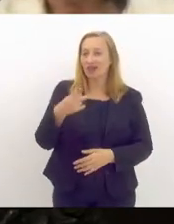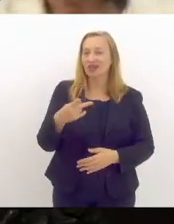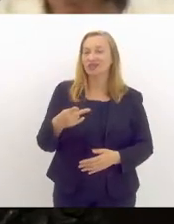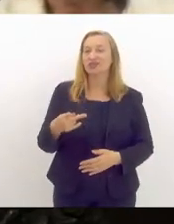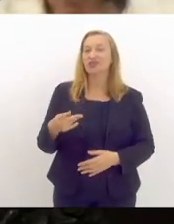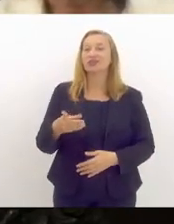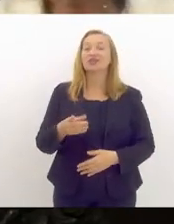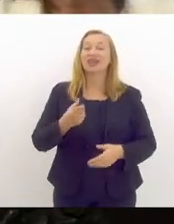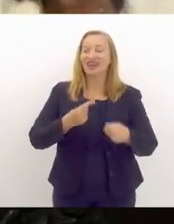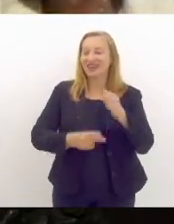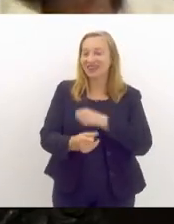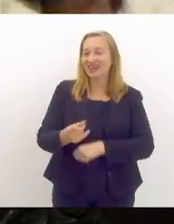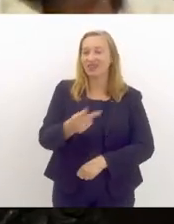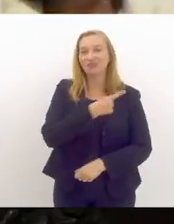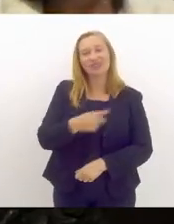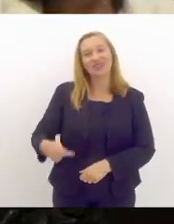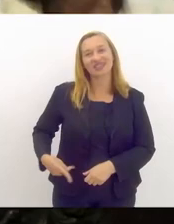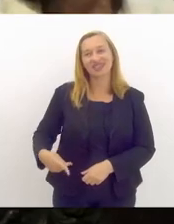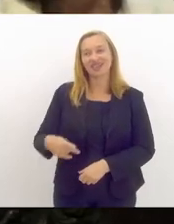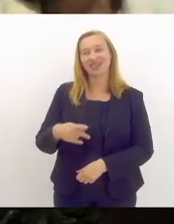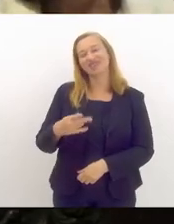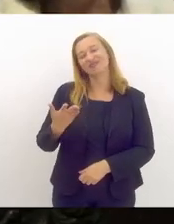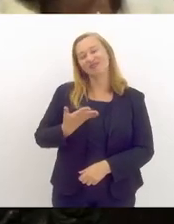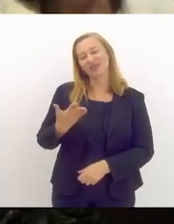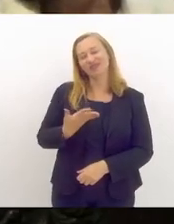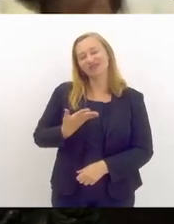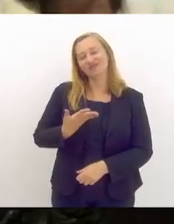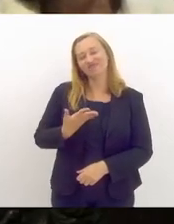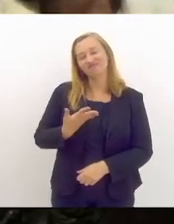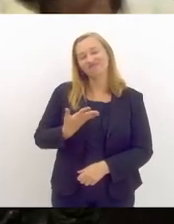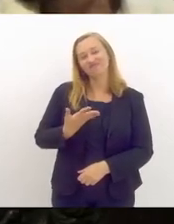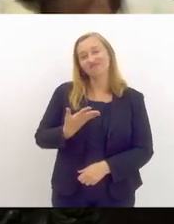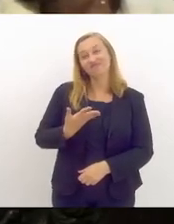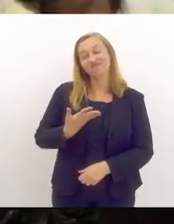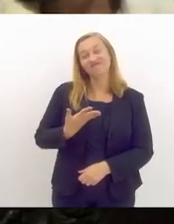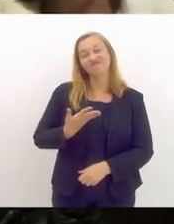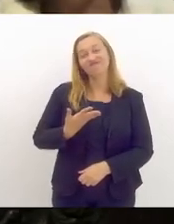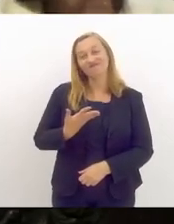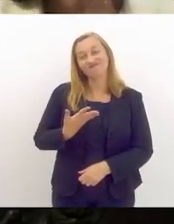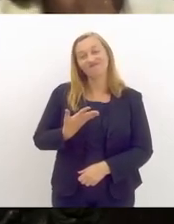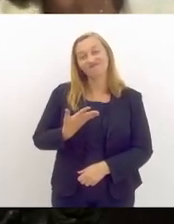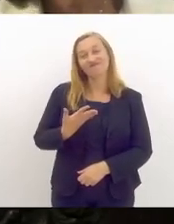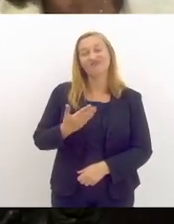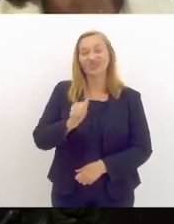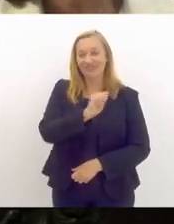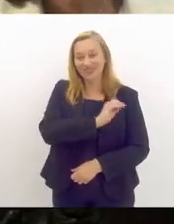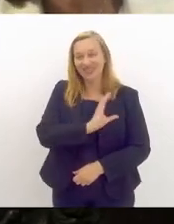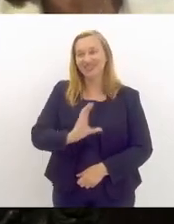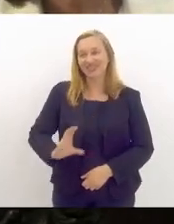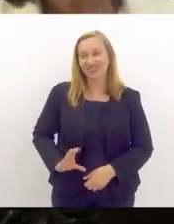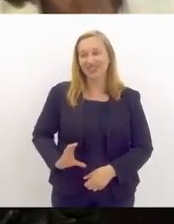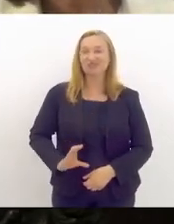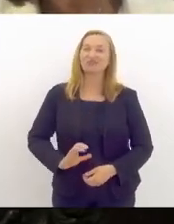nosso eterno presidente, meu camarada, companheiro André